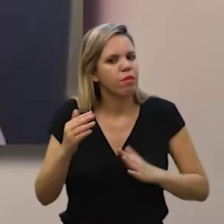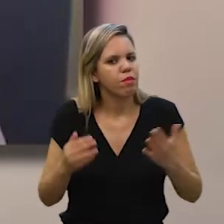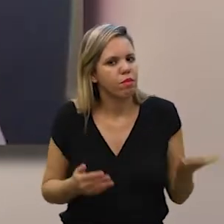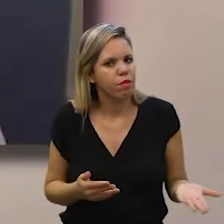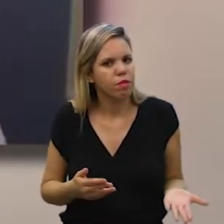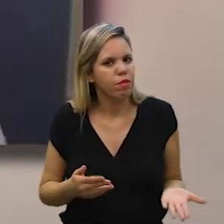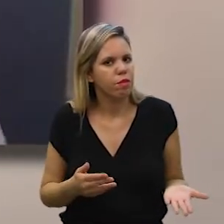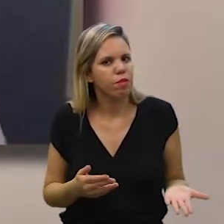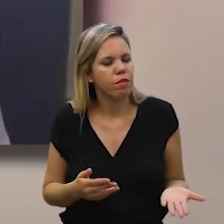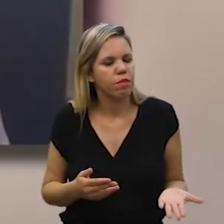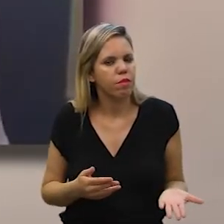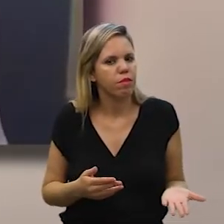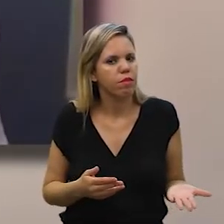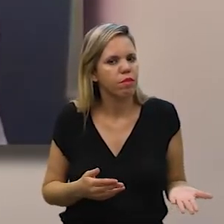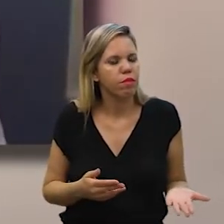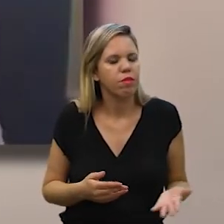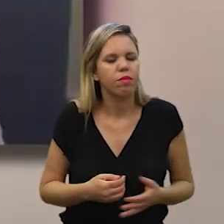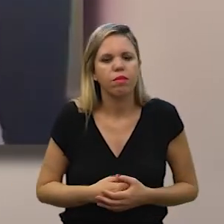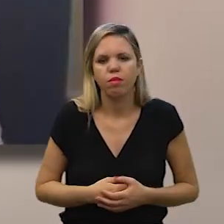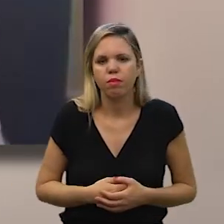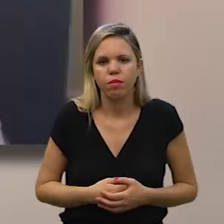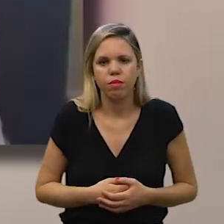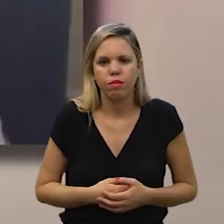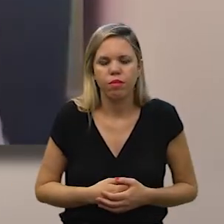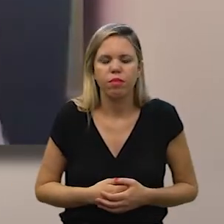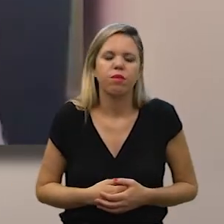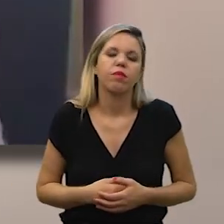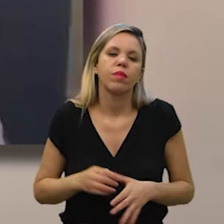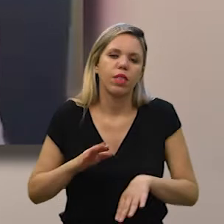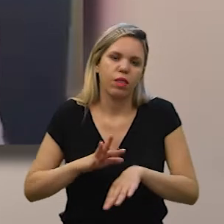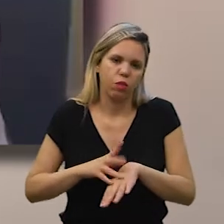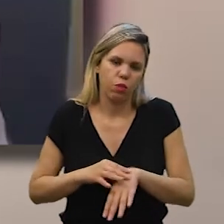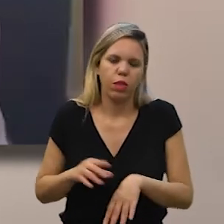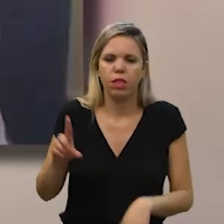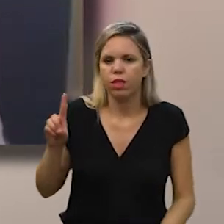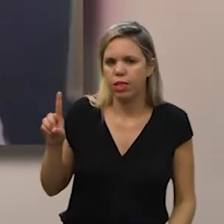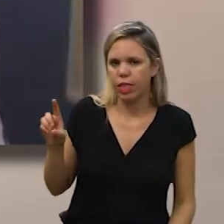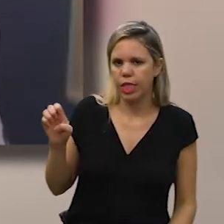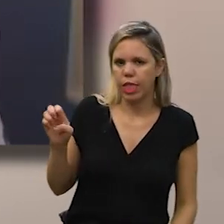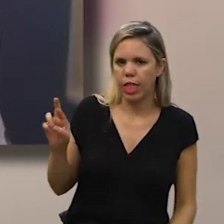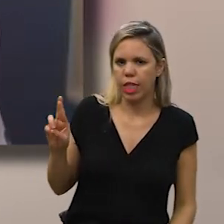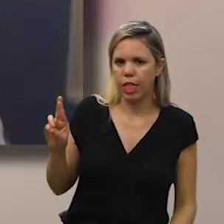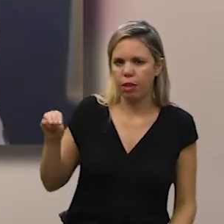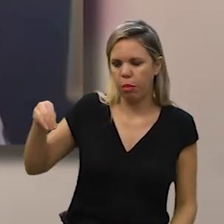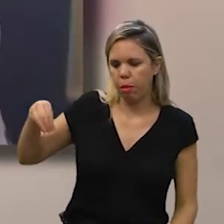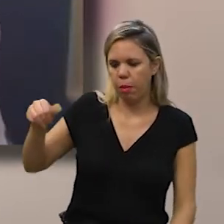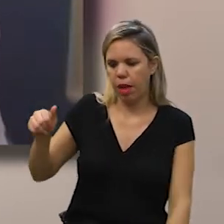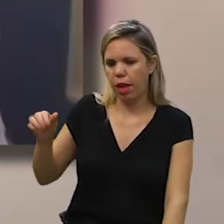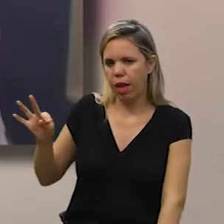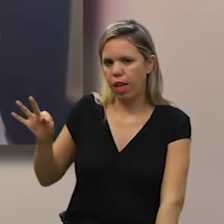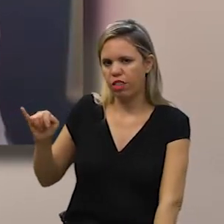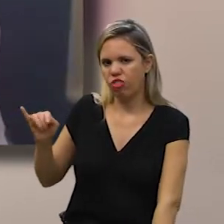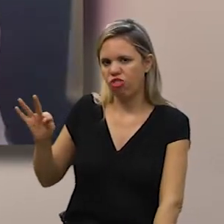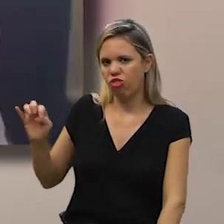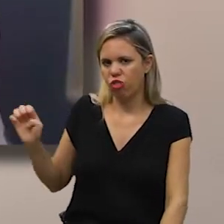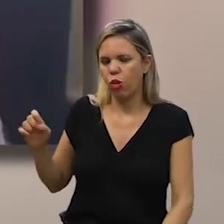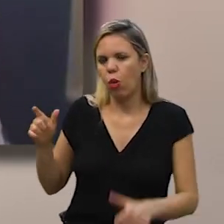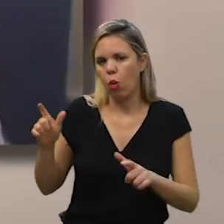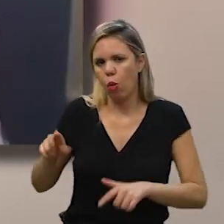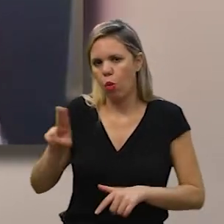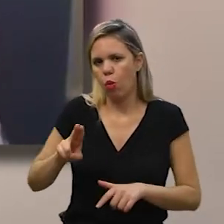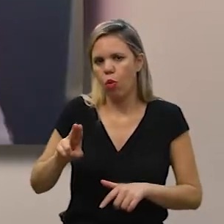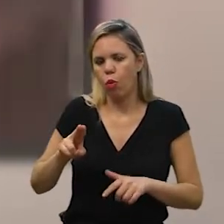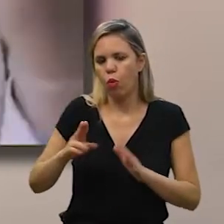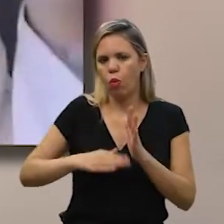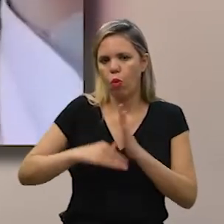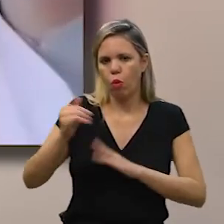tintura. Nesses casos, a dermatite, ela ocorre exatamente no lugar ou aonde